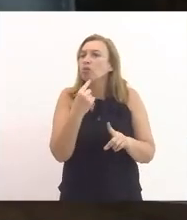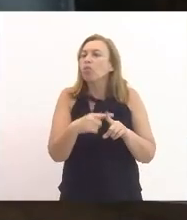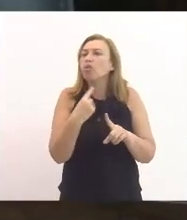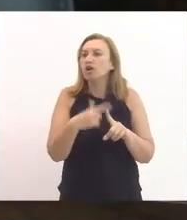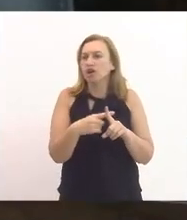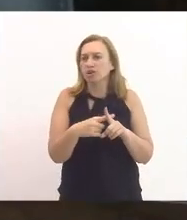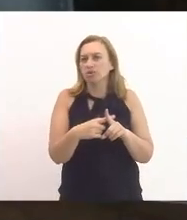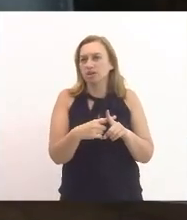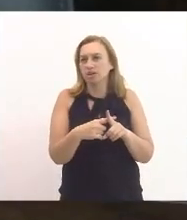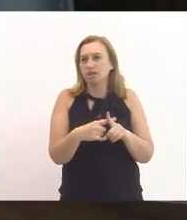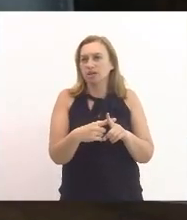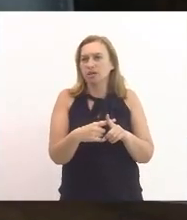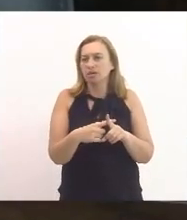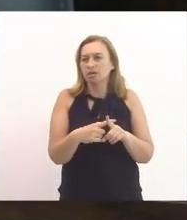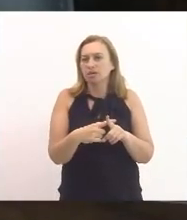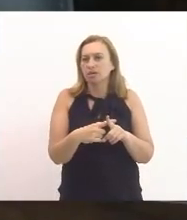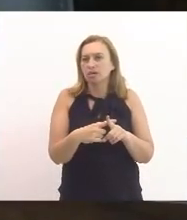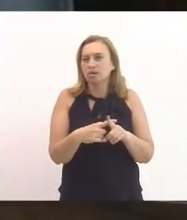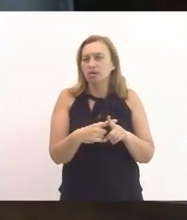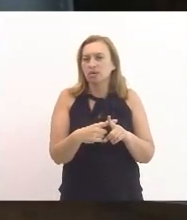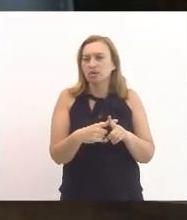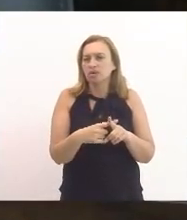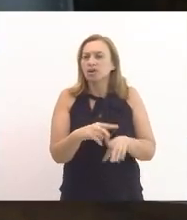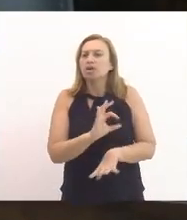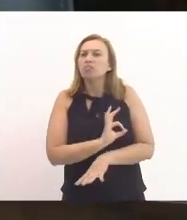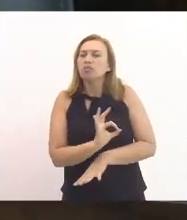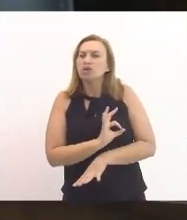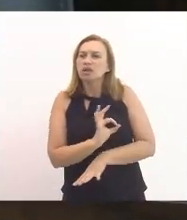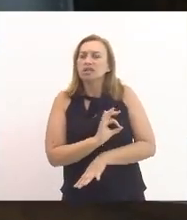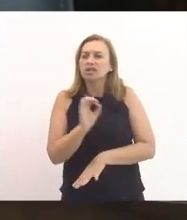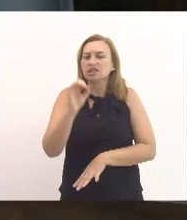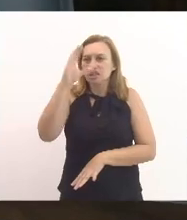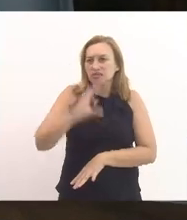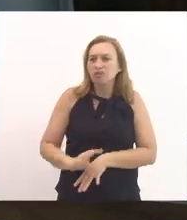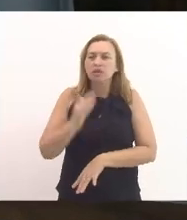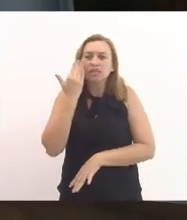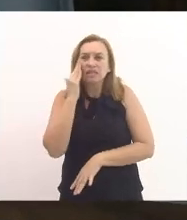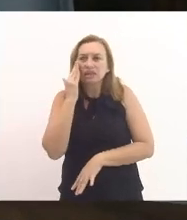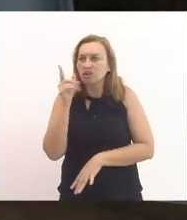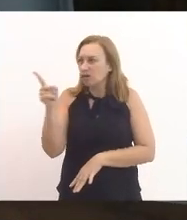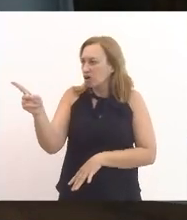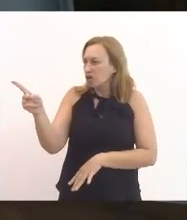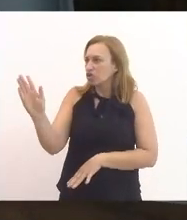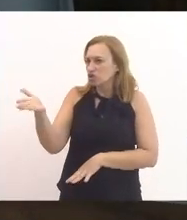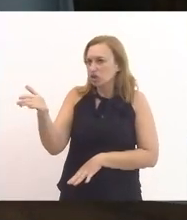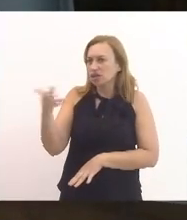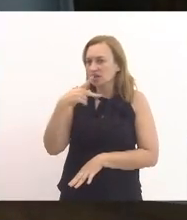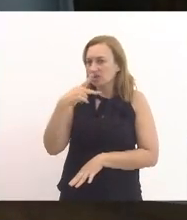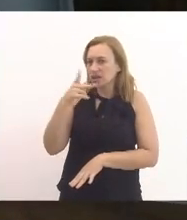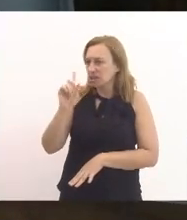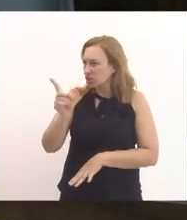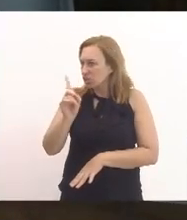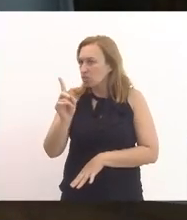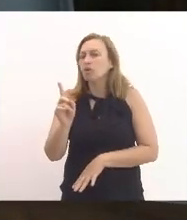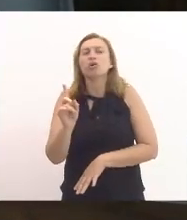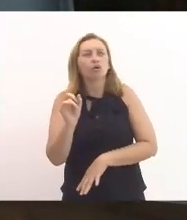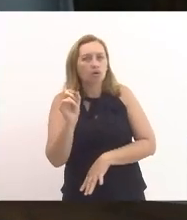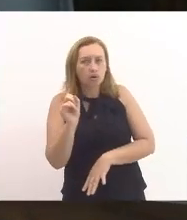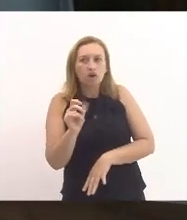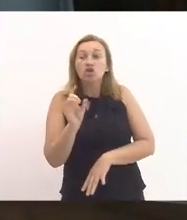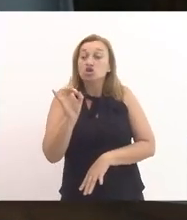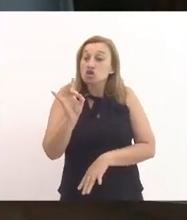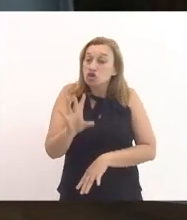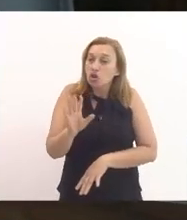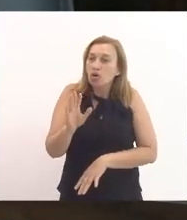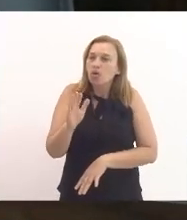sabe Obrigado entendeu porque dá porque a polícia civil entendeu a larga já está Só que não né então